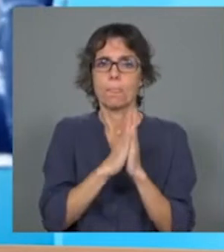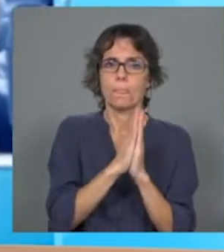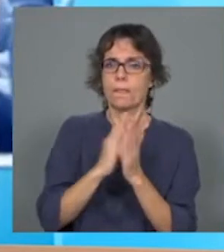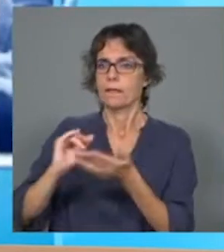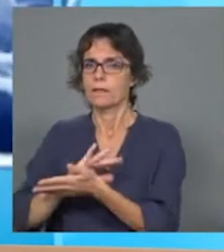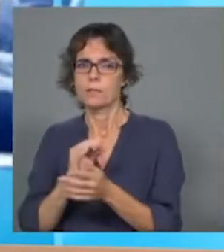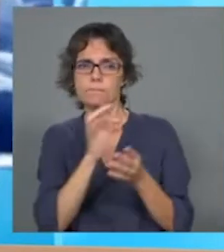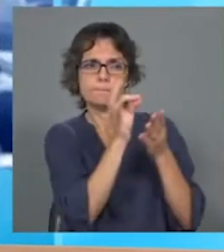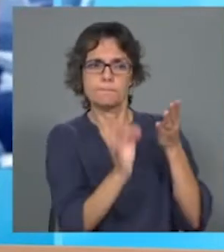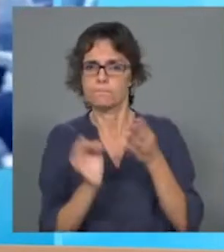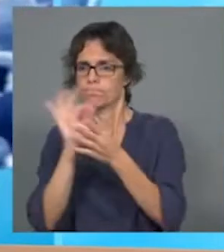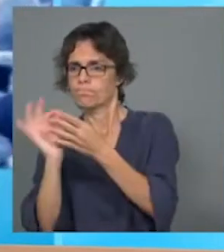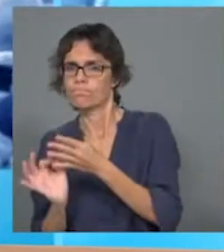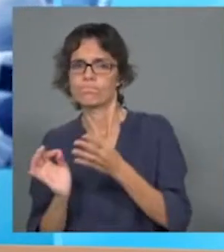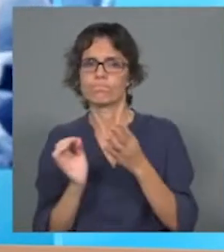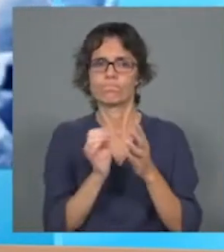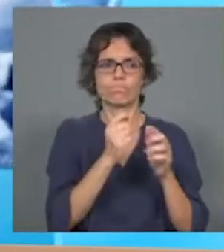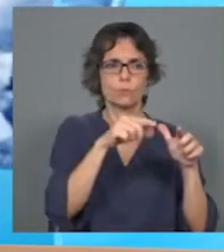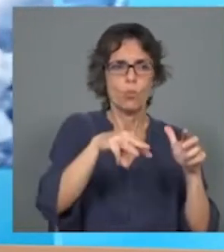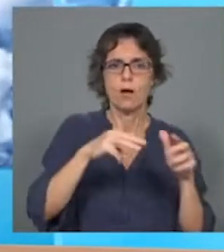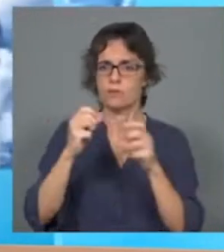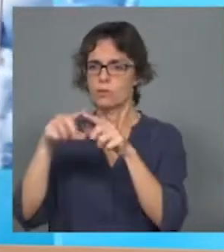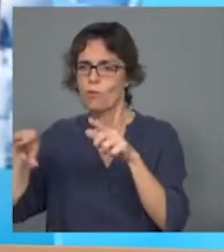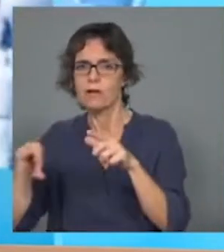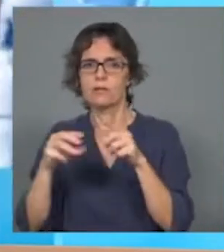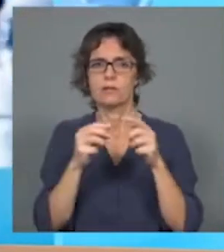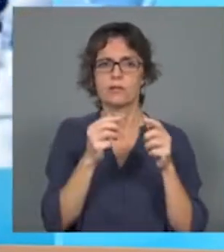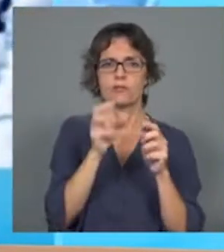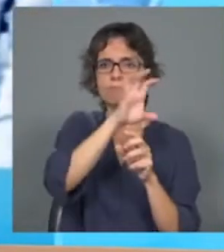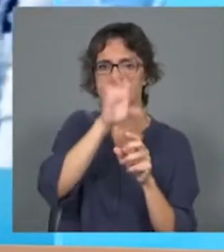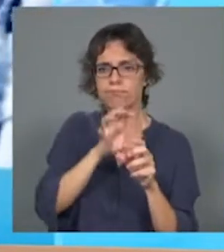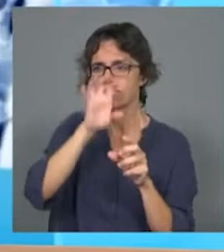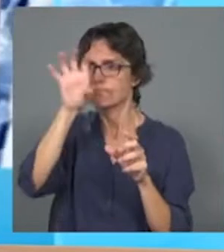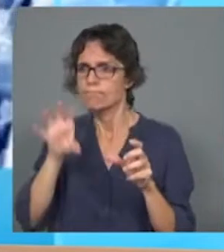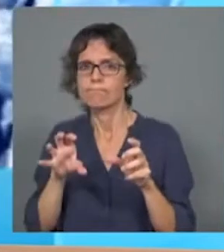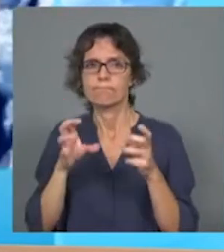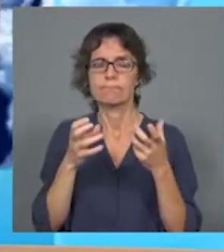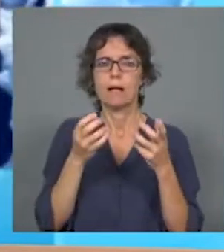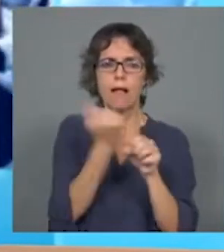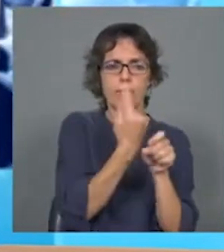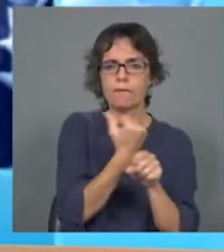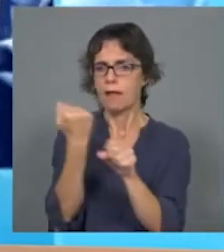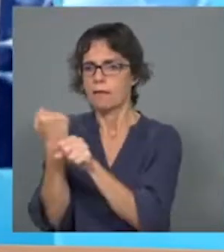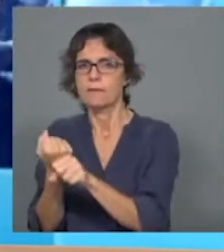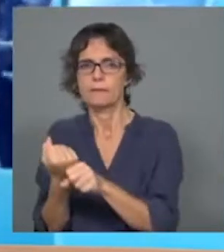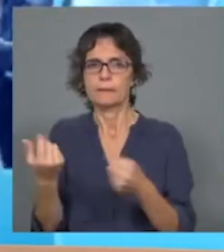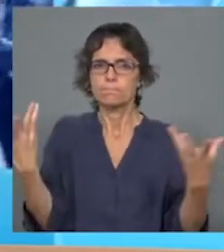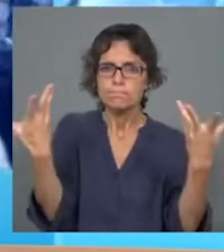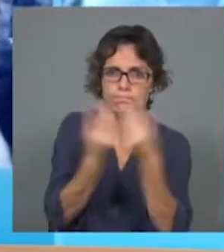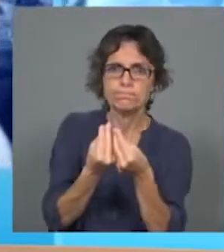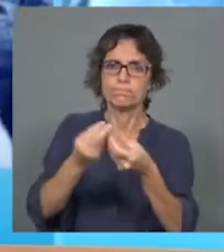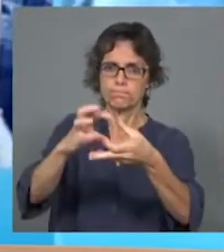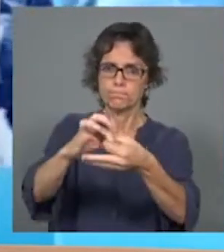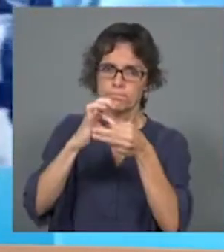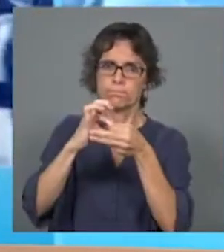dos conceitos, do ponto de vista da linguagem, do ponto de vista das figuras, do ponto de vista das atividades, visa